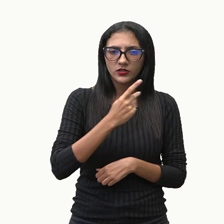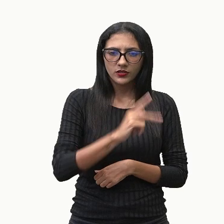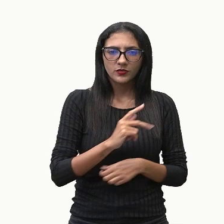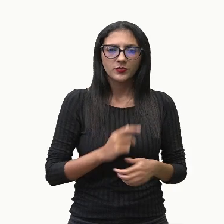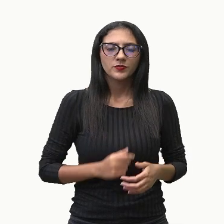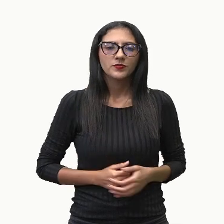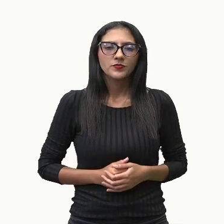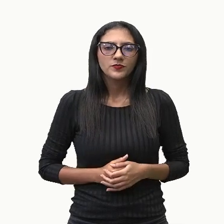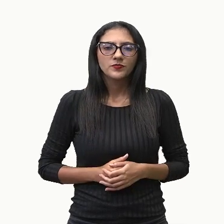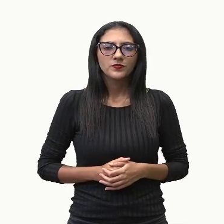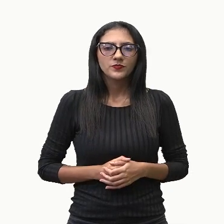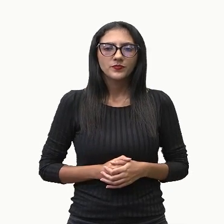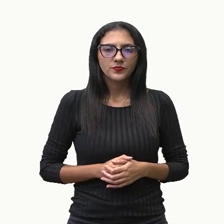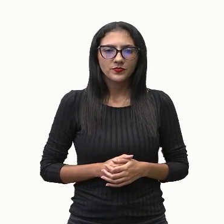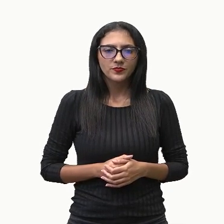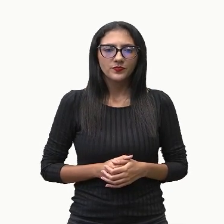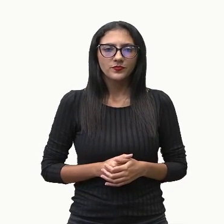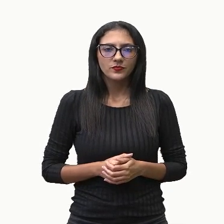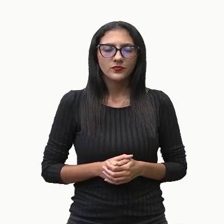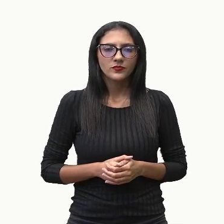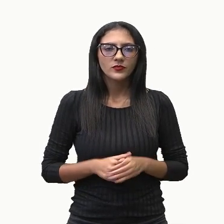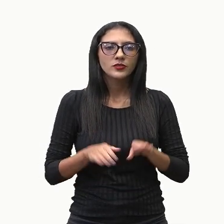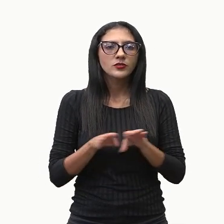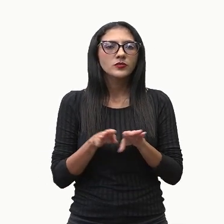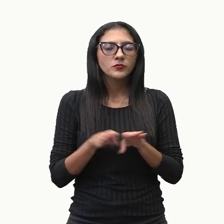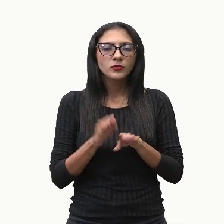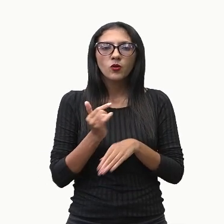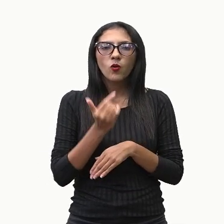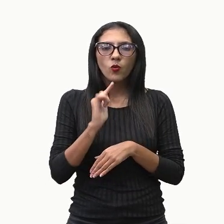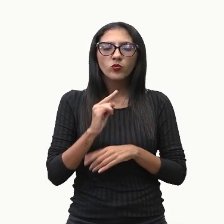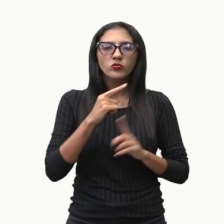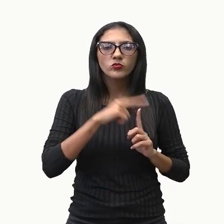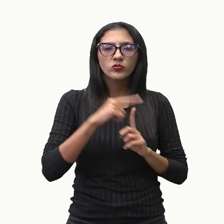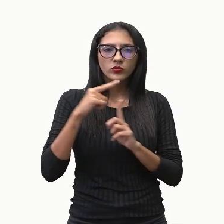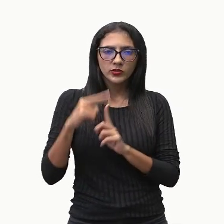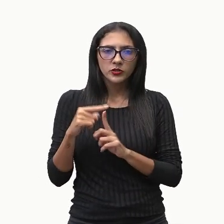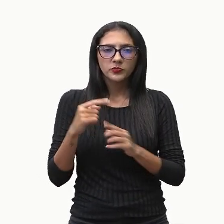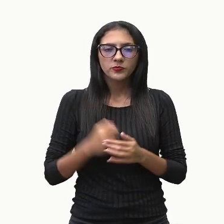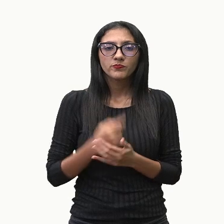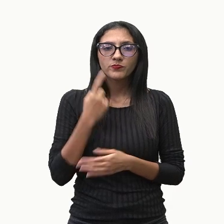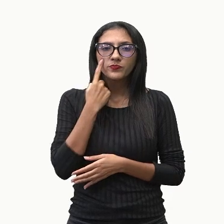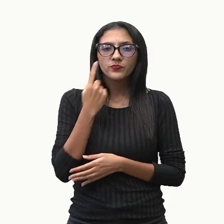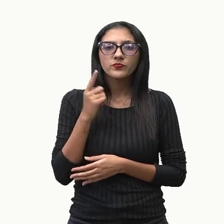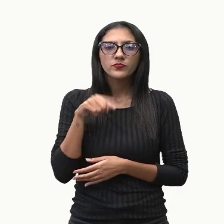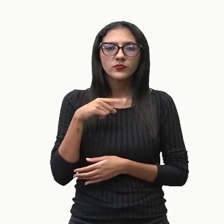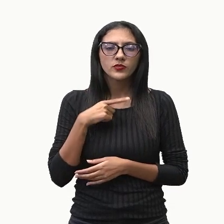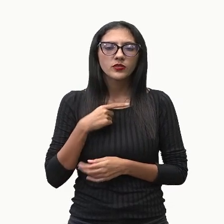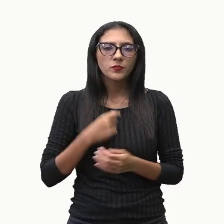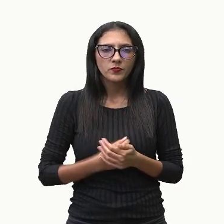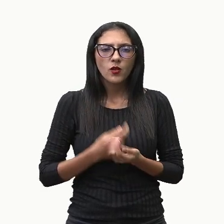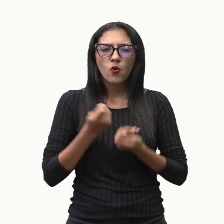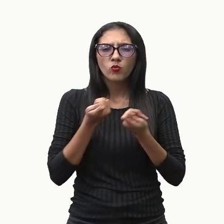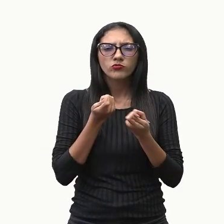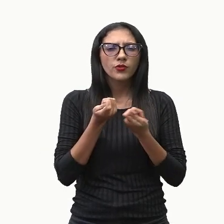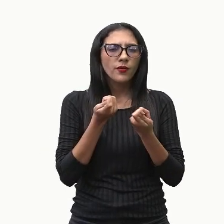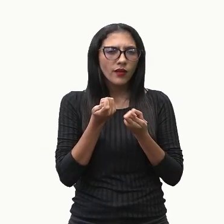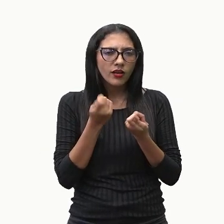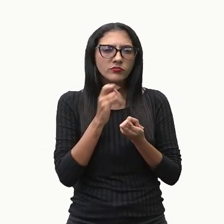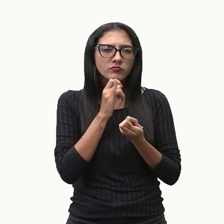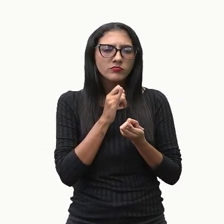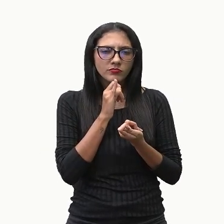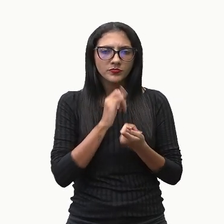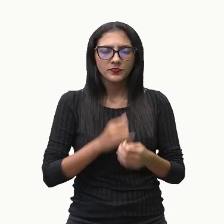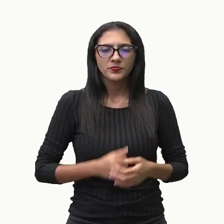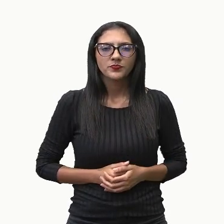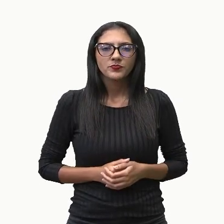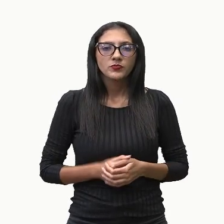seguir aqui, nós temos o tipo de migração que são chamadas, os tipos, né, que são chamados de controladas.